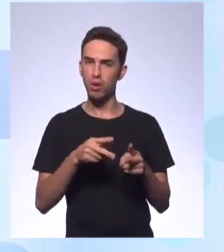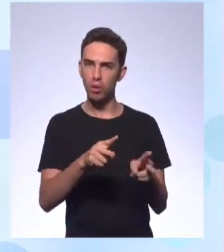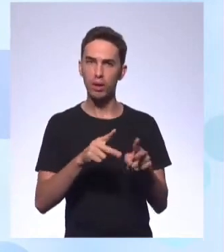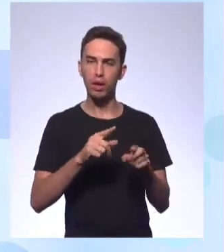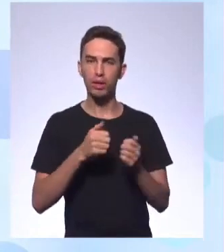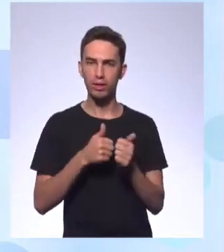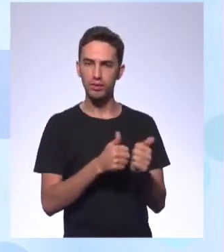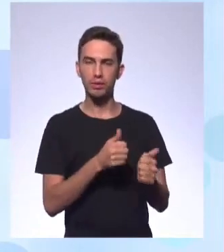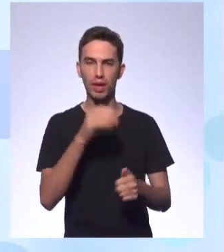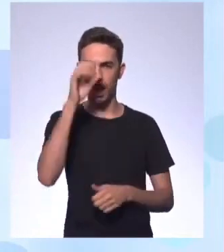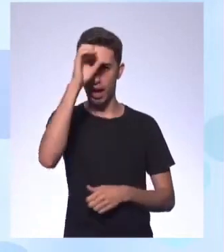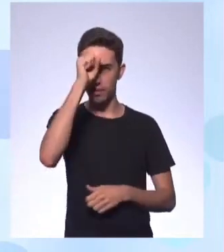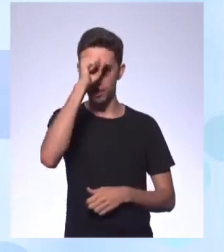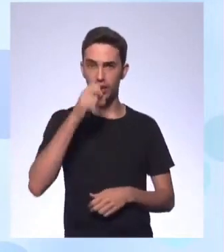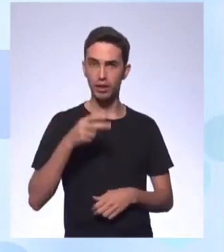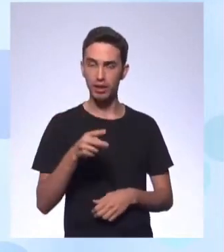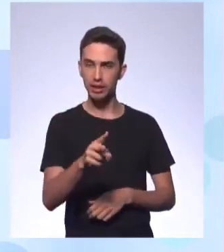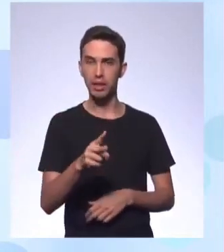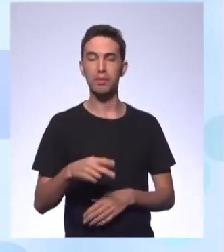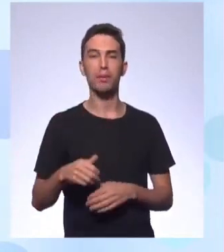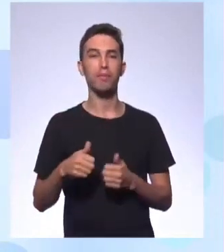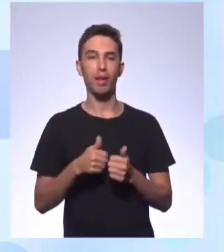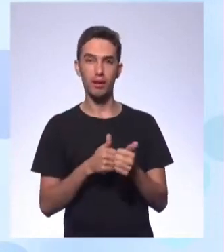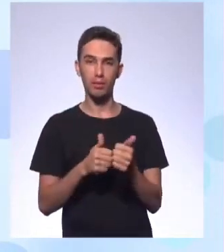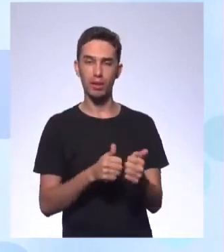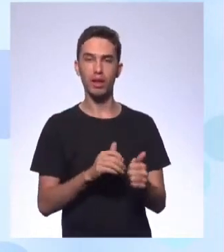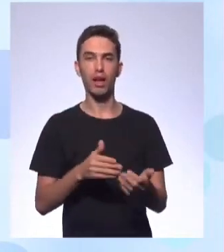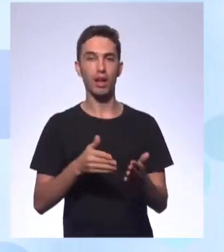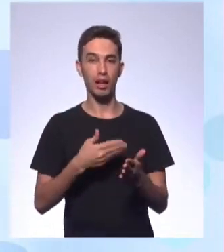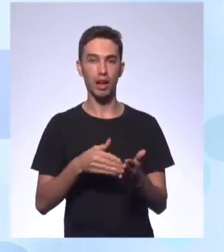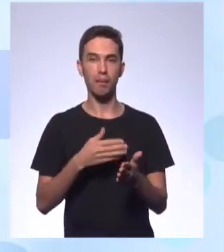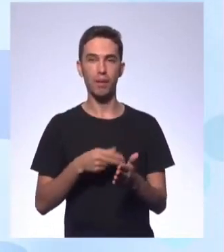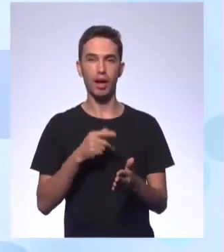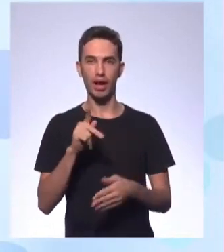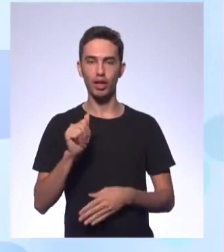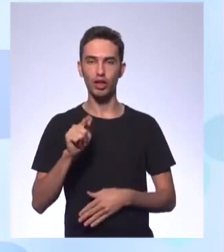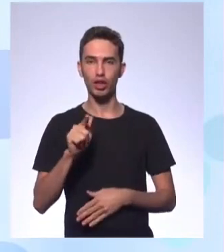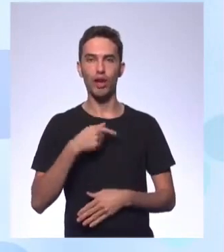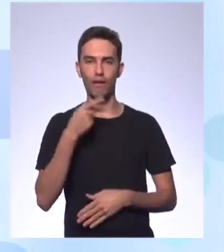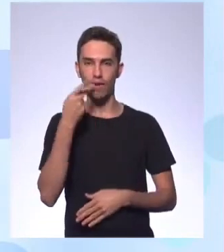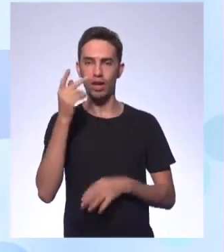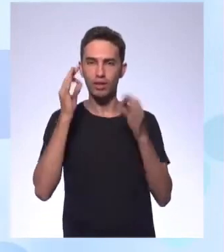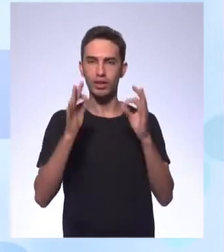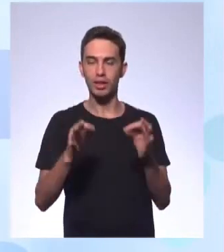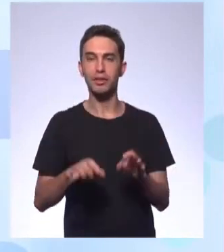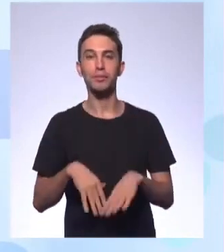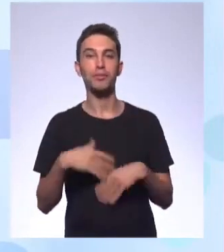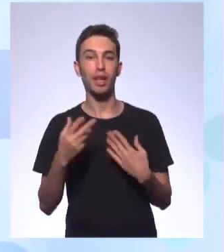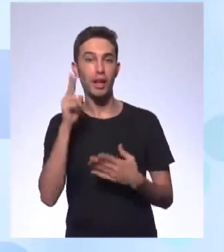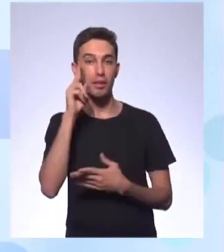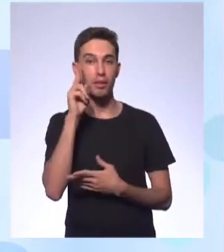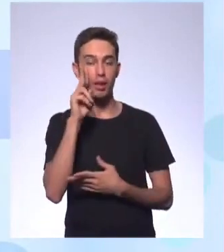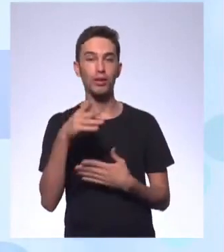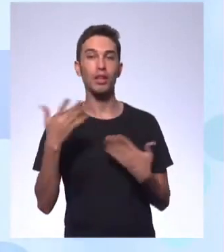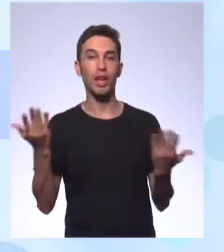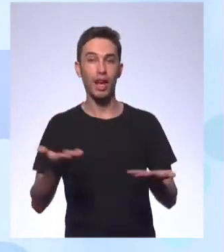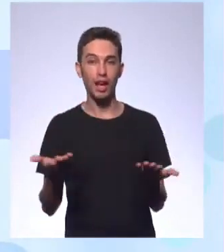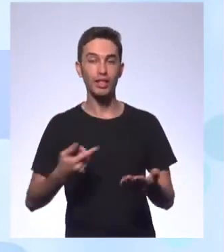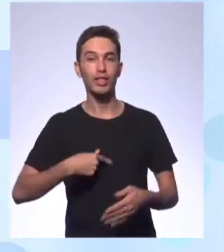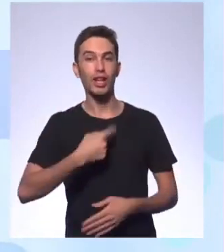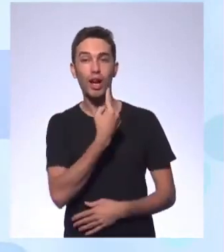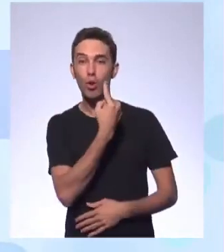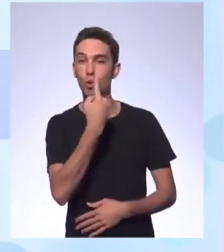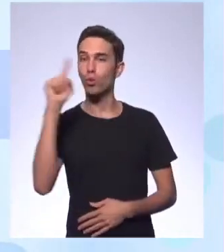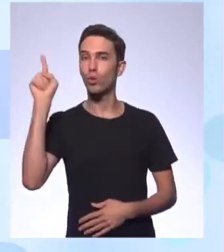atrás, pegue lá o caderno, acompanha, abra lá na página adequada, daqui a pouco eu falo qual é a página direitinho, e lembrando que esta é a